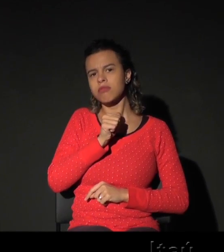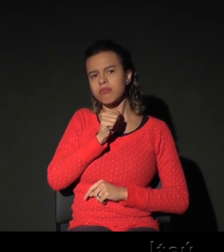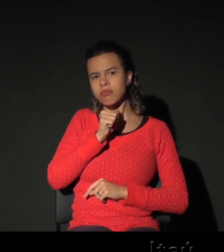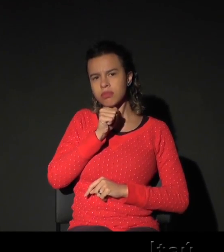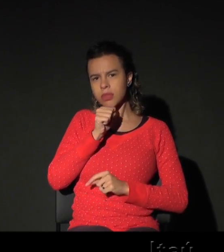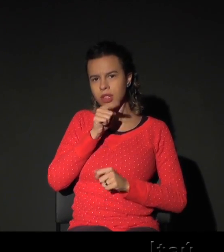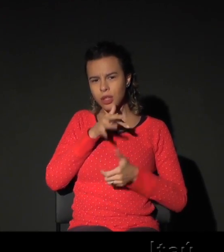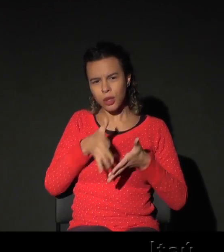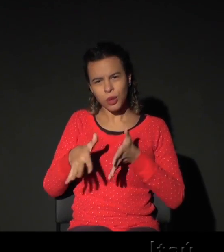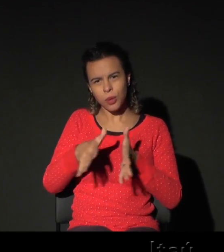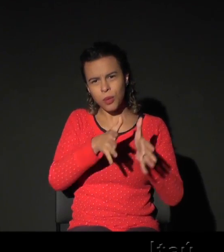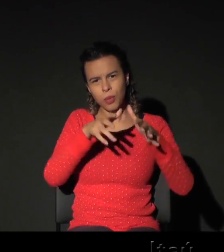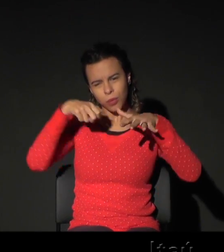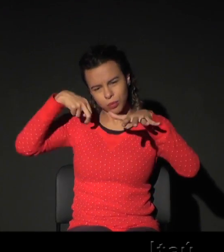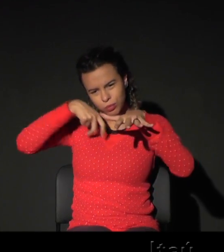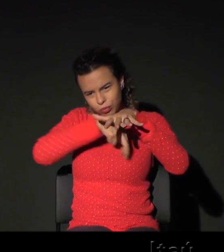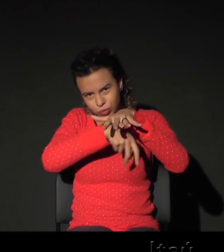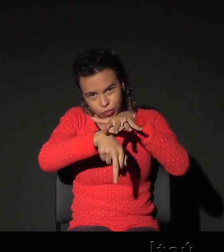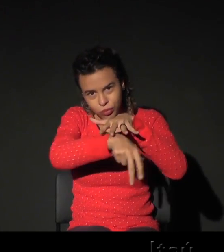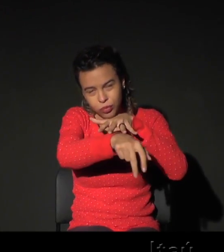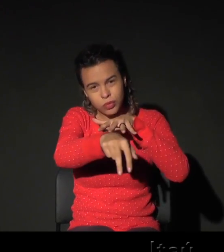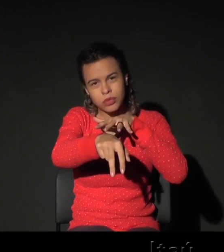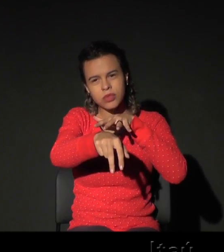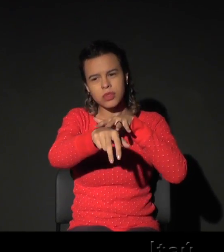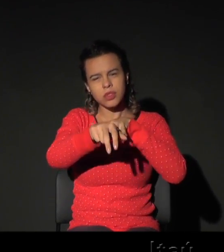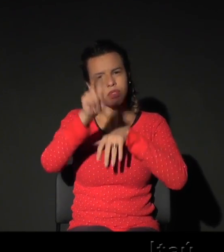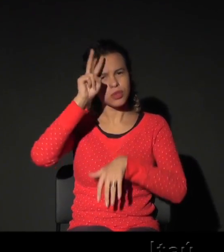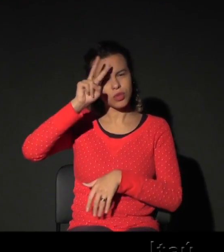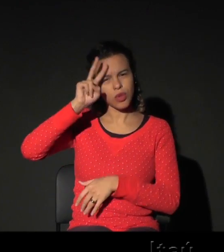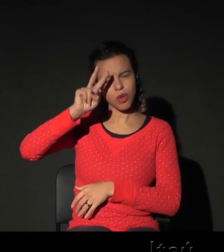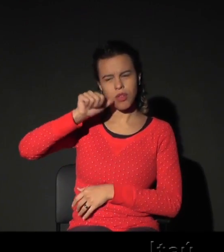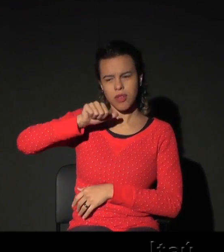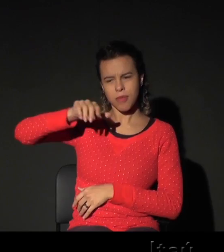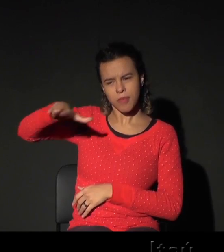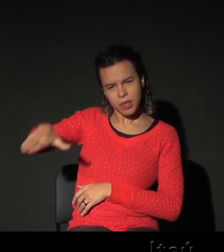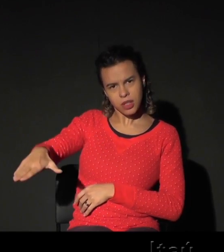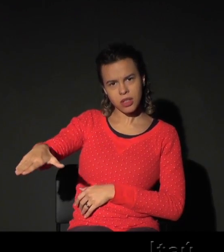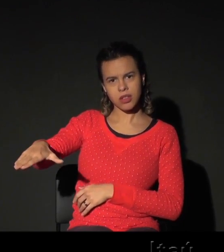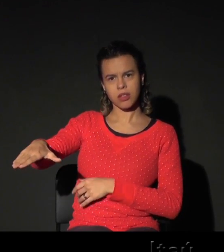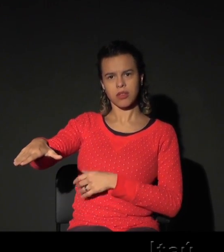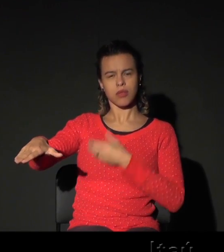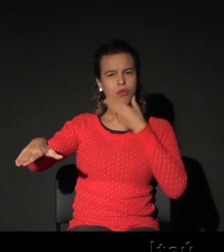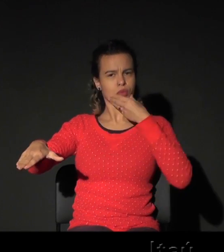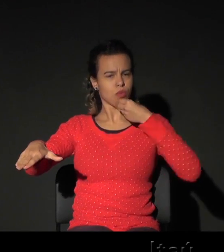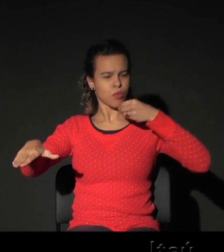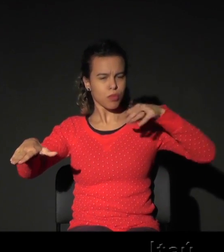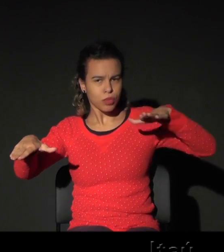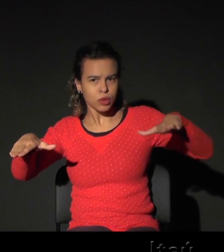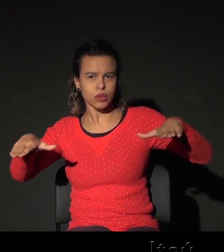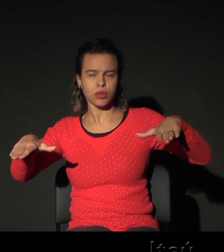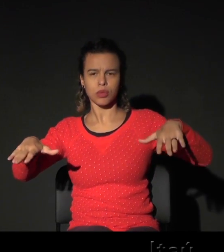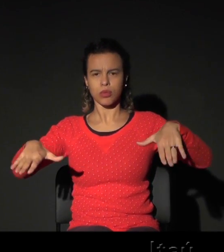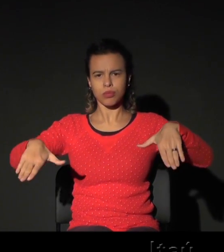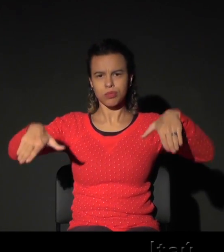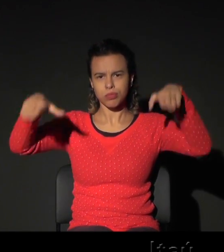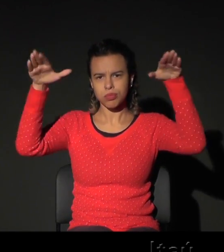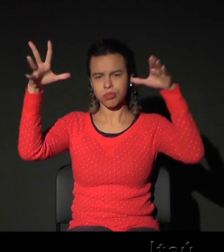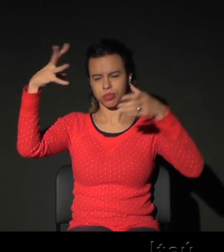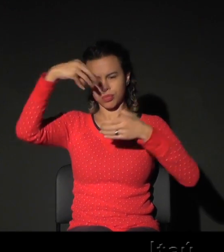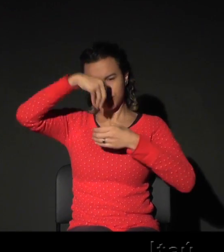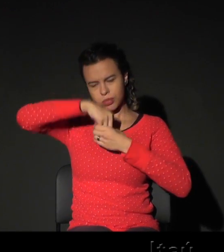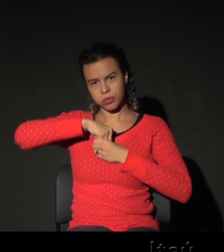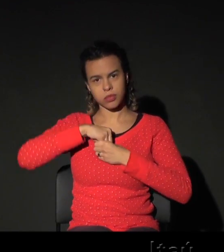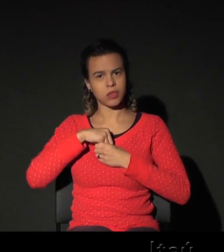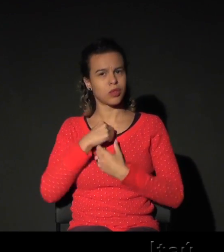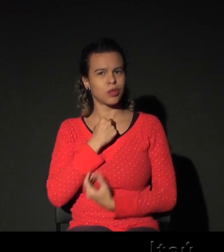corre por debaixo do rio da história da criança da menina do homem do menino da Essência